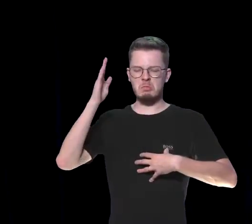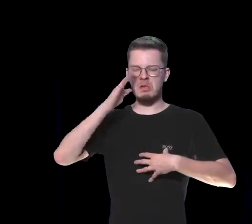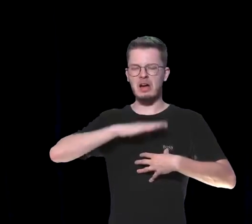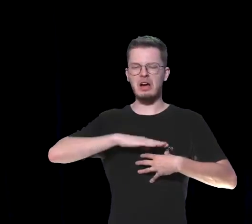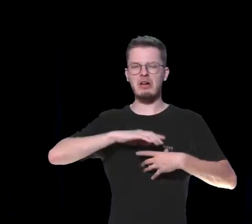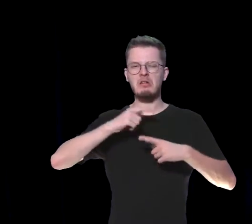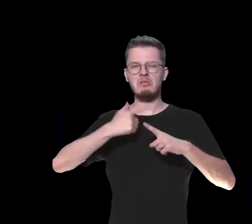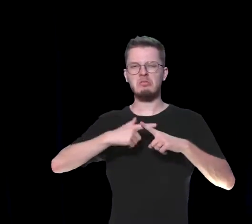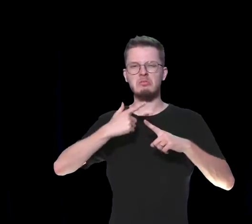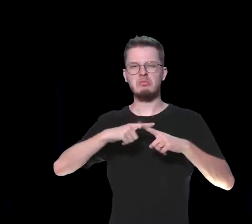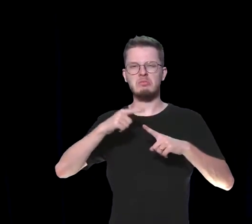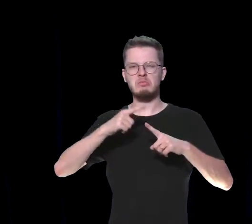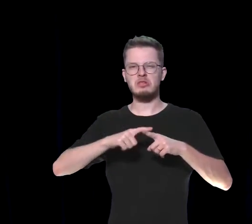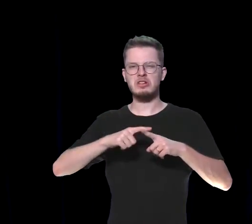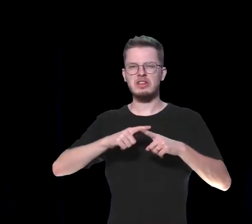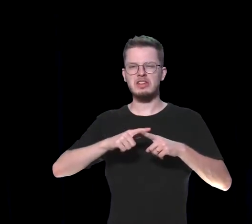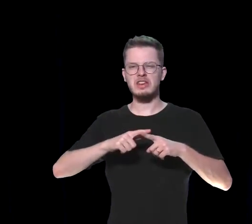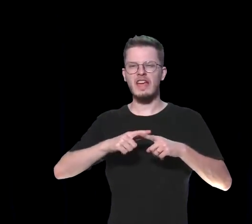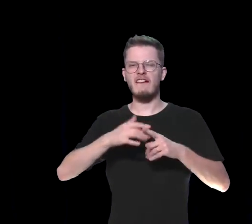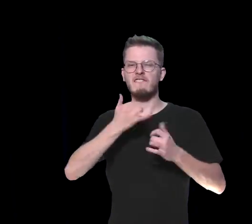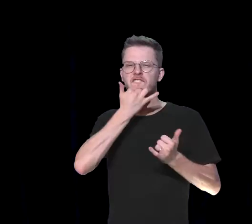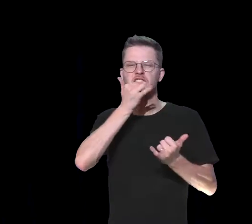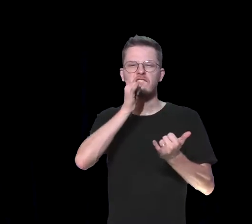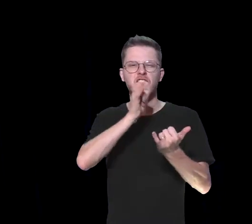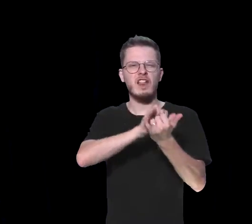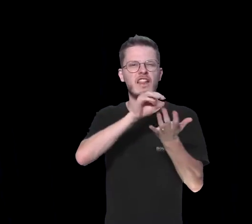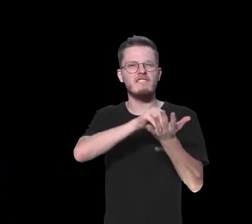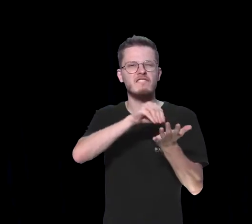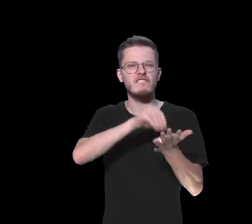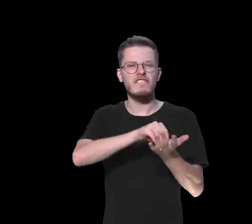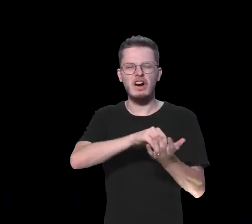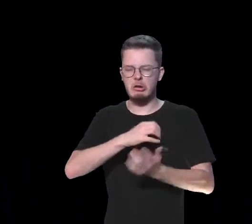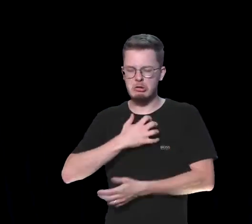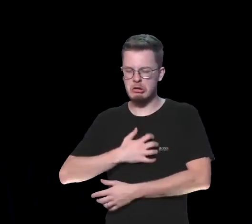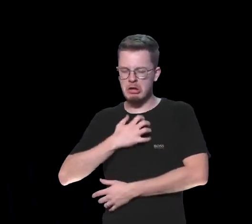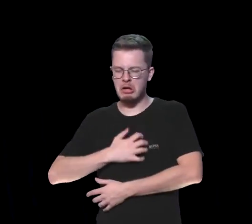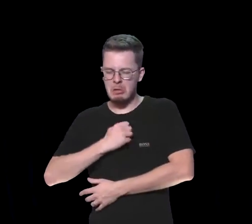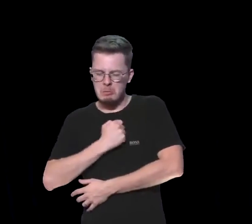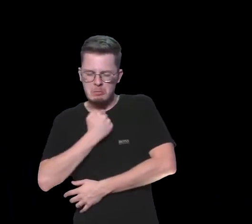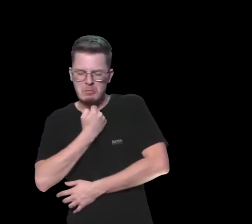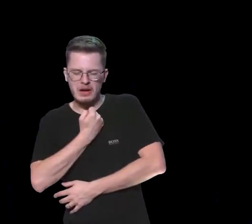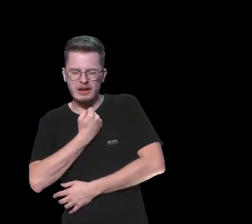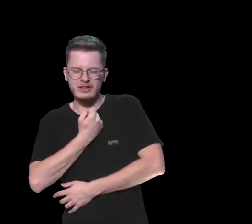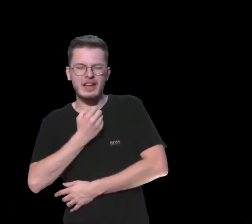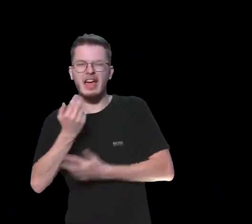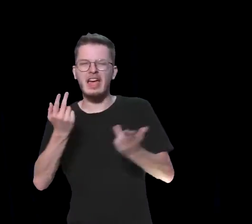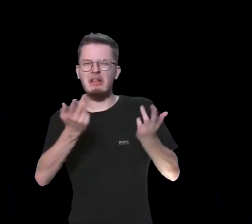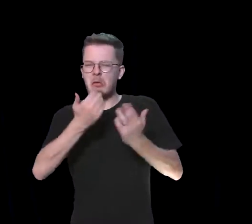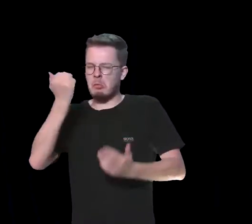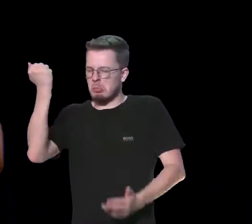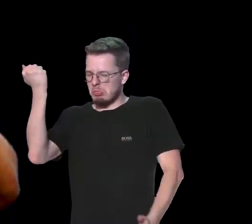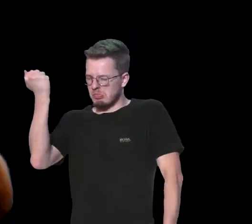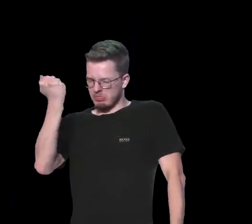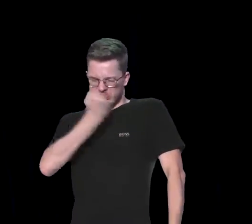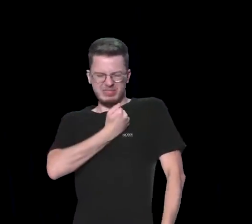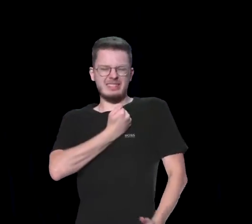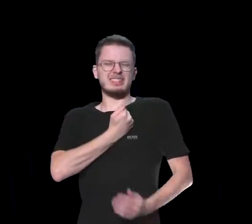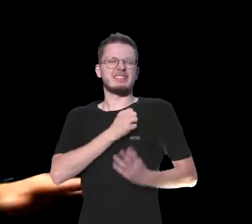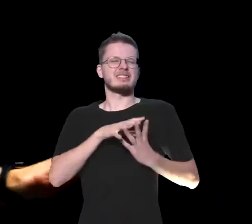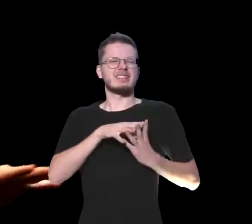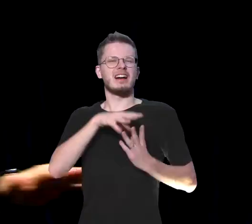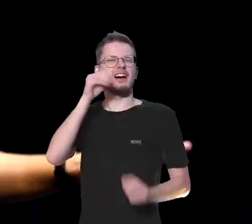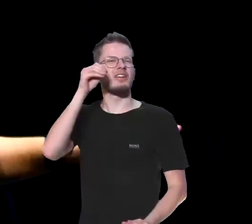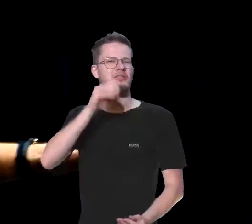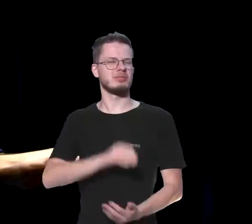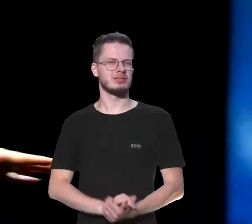da falta de perdão está te penetrando aí dentro. Você não tem conseguido viver livre disso. Mas Jesus fala que o